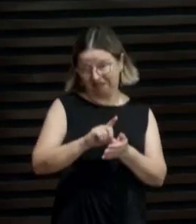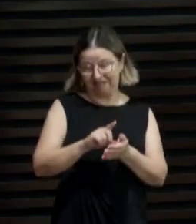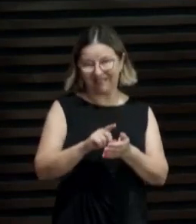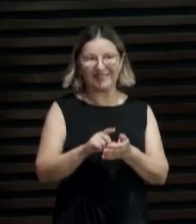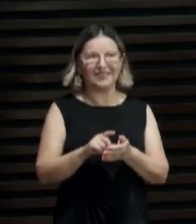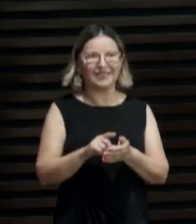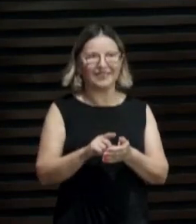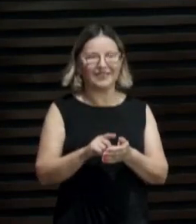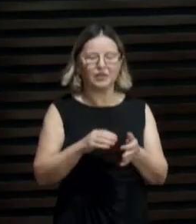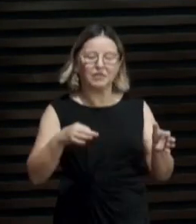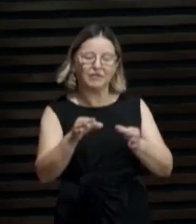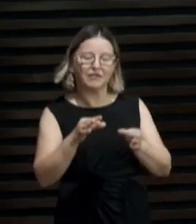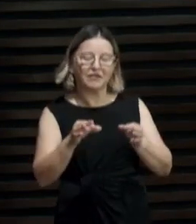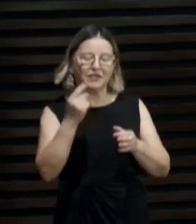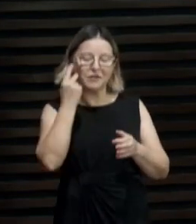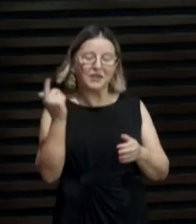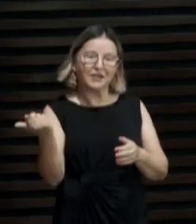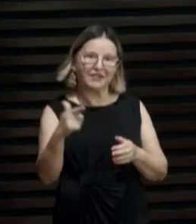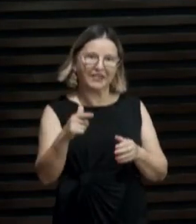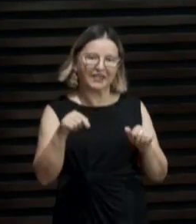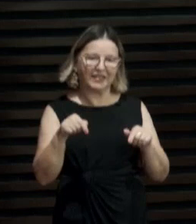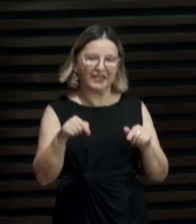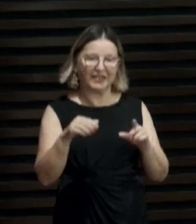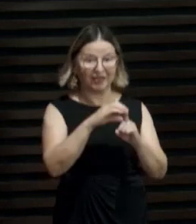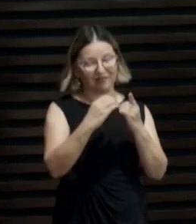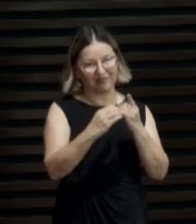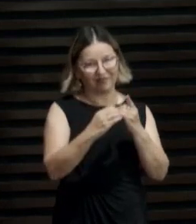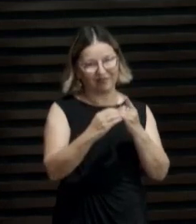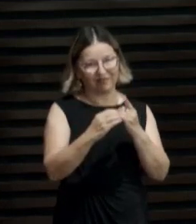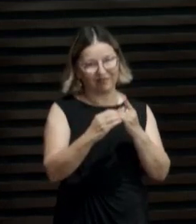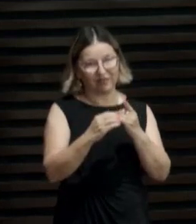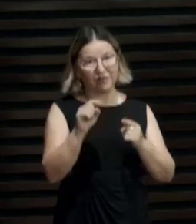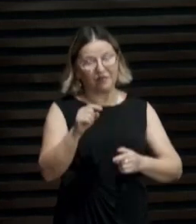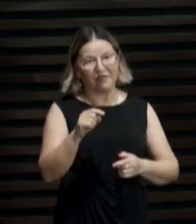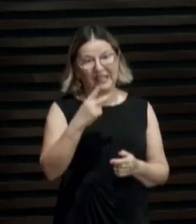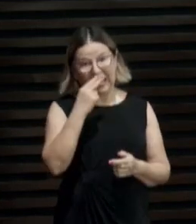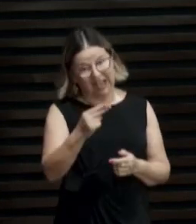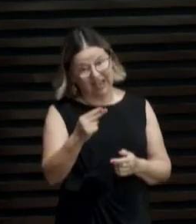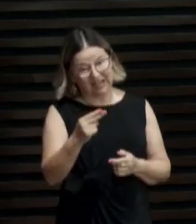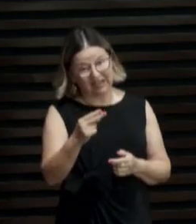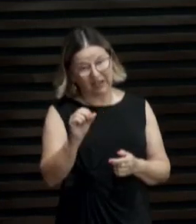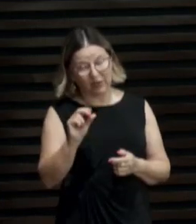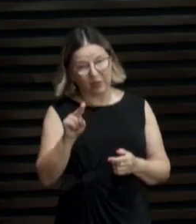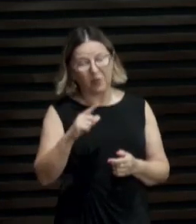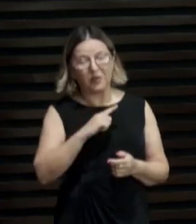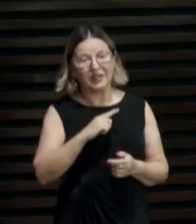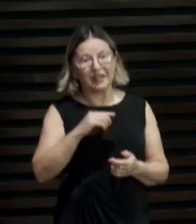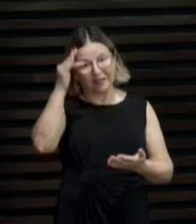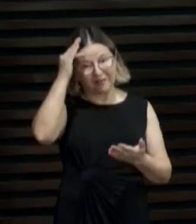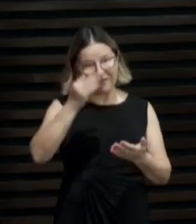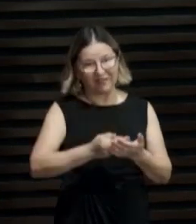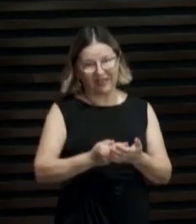me preparar para vir para a reunião. E você acredita ou tem fé que você chegará aqui. Para que